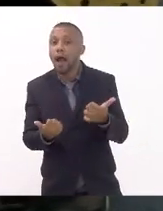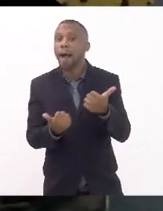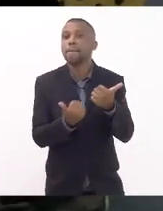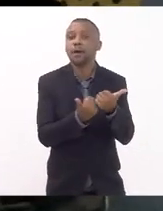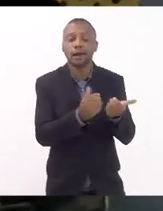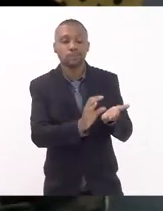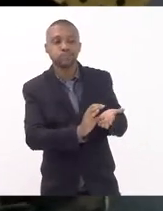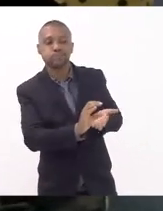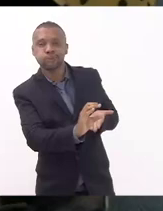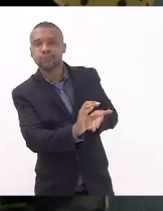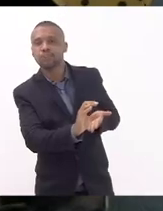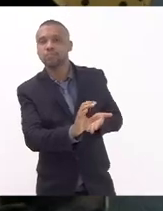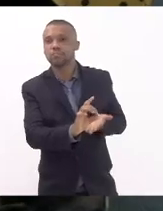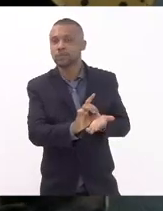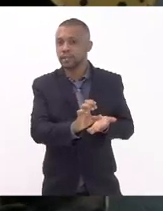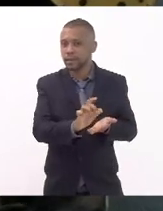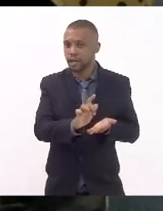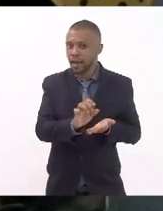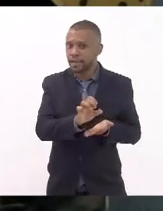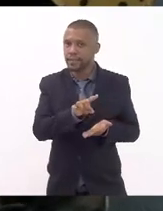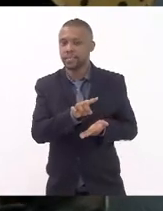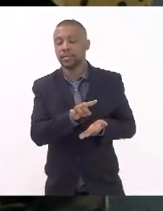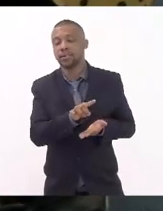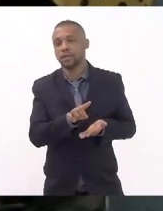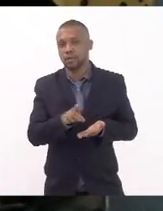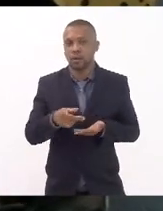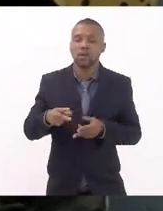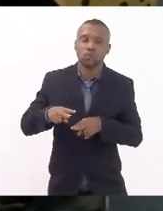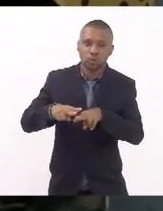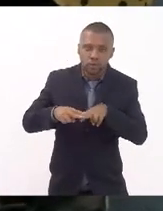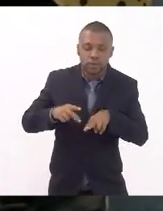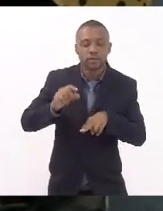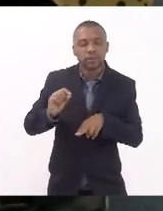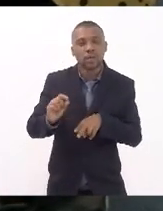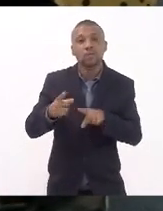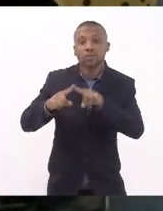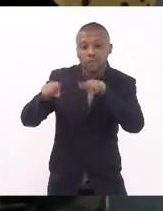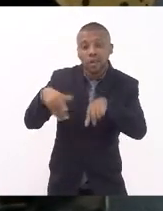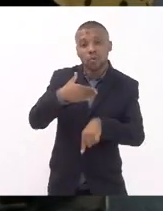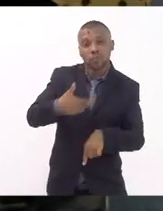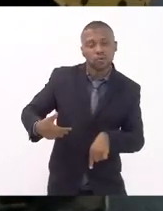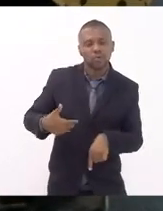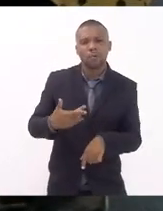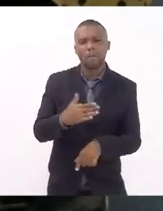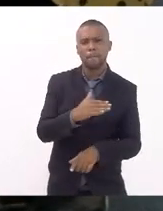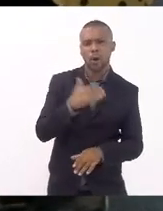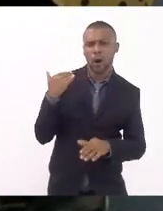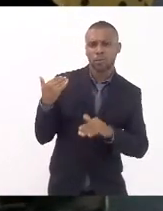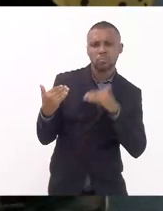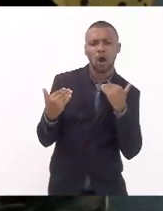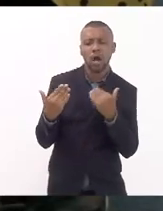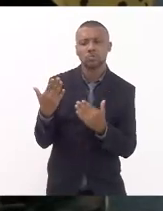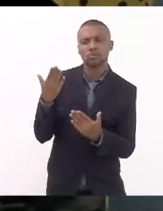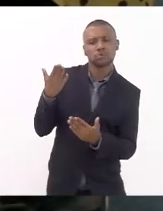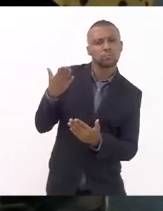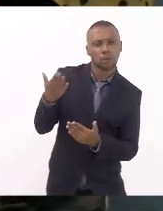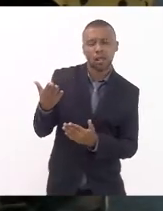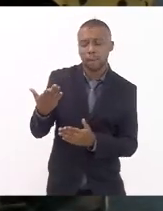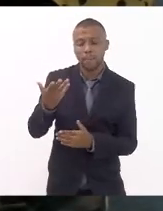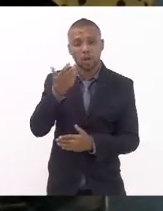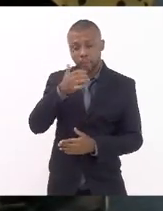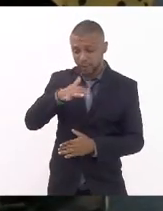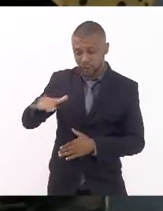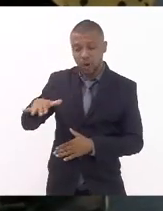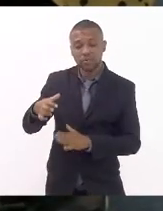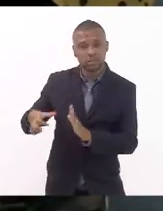enquanto isso, os servidores públicos estão sendo assassinados, sequestrados e ameaçados pelos menores infratores. Então,